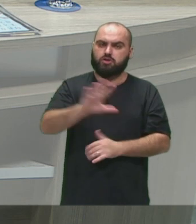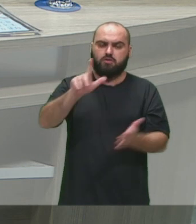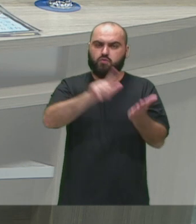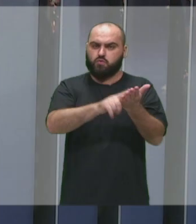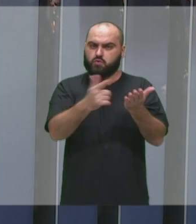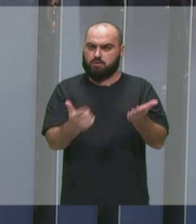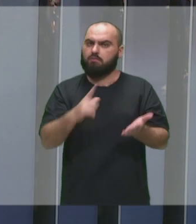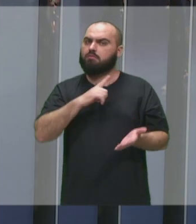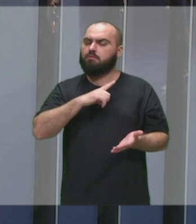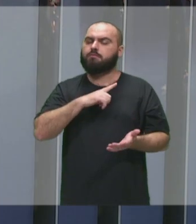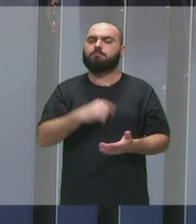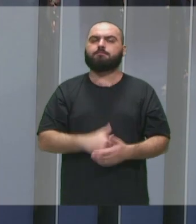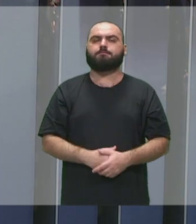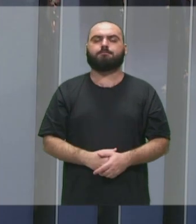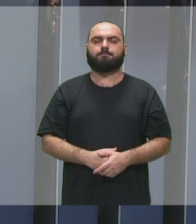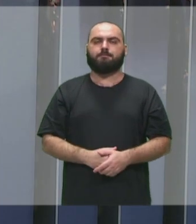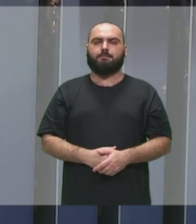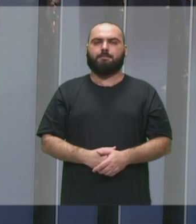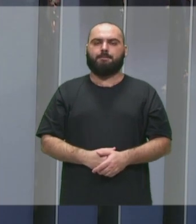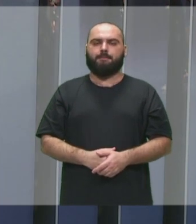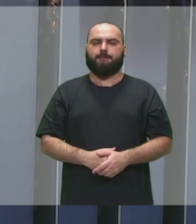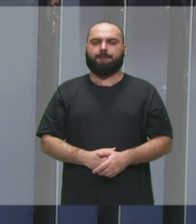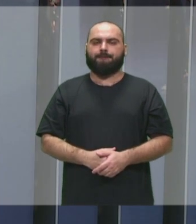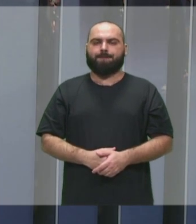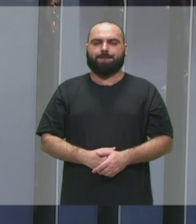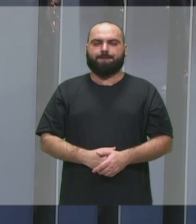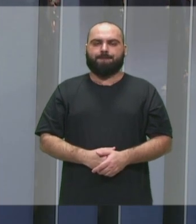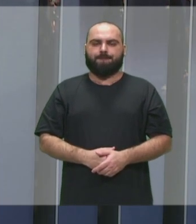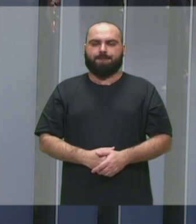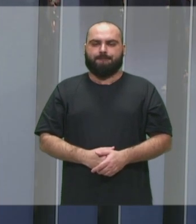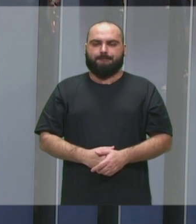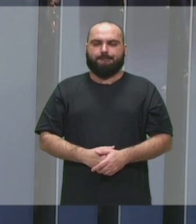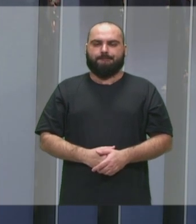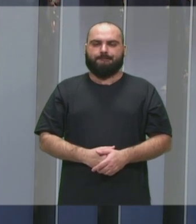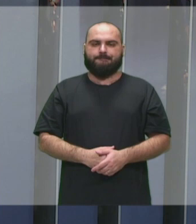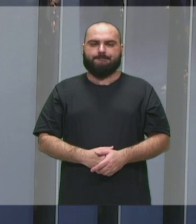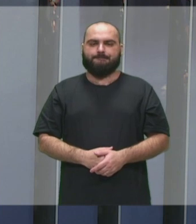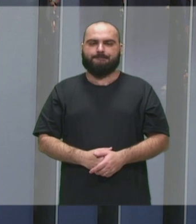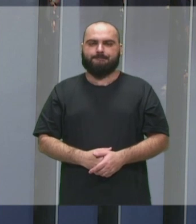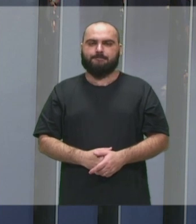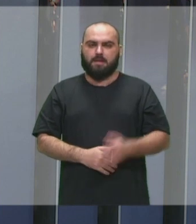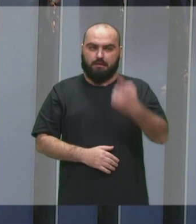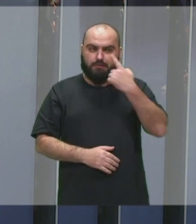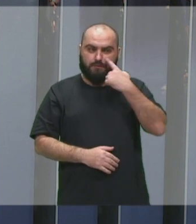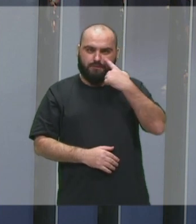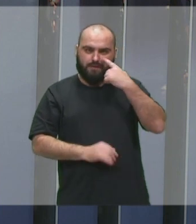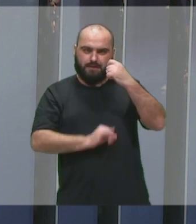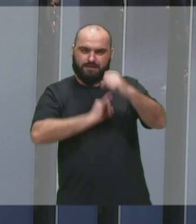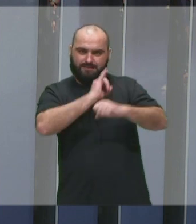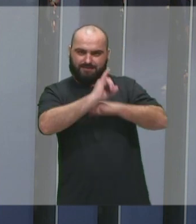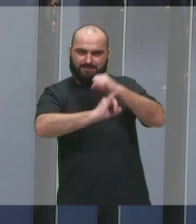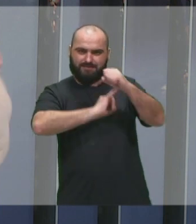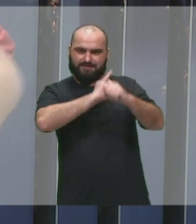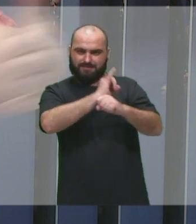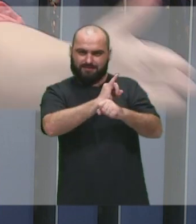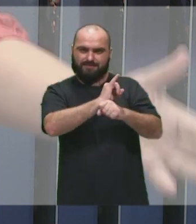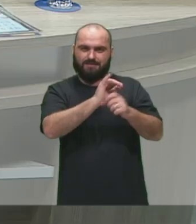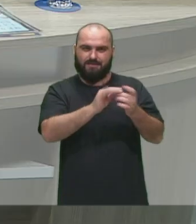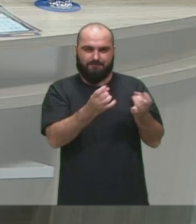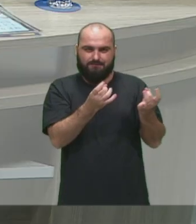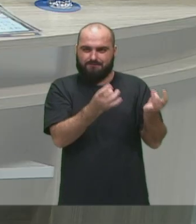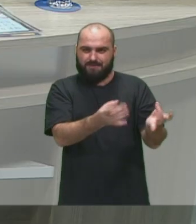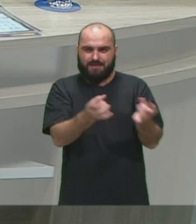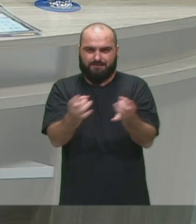jornais, de quem pega na internet e vende imagens